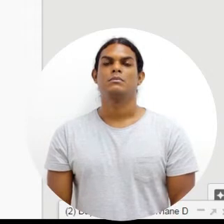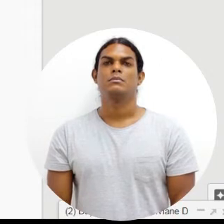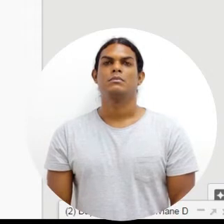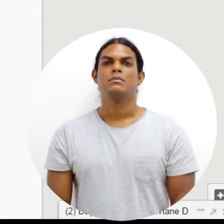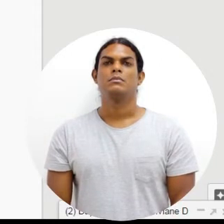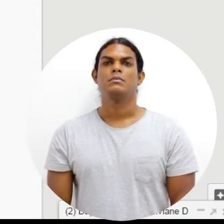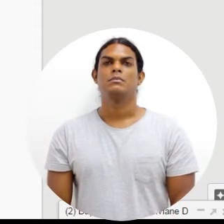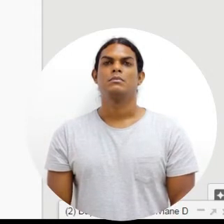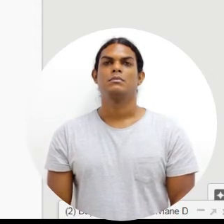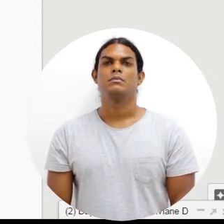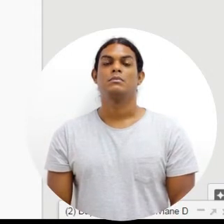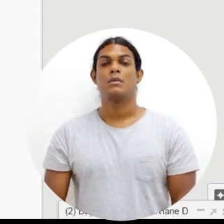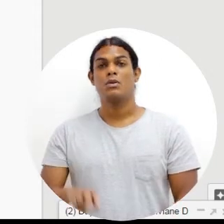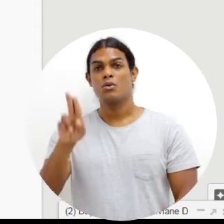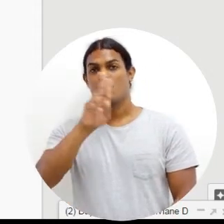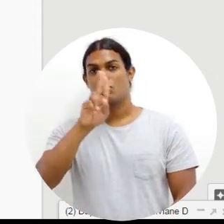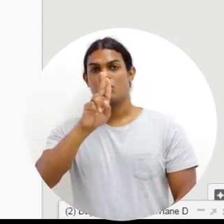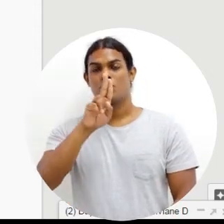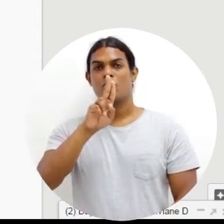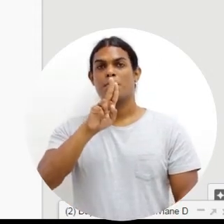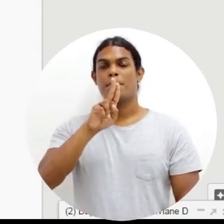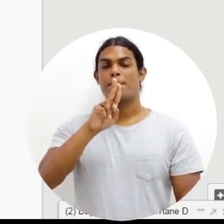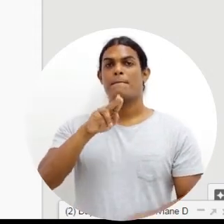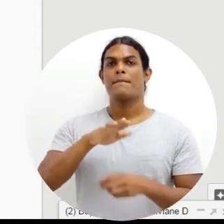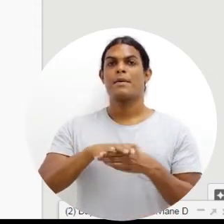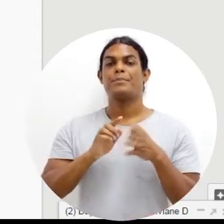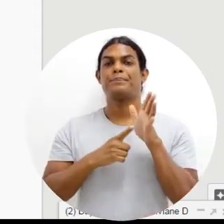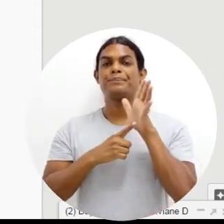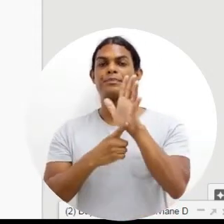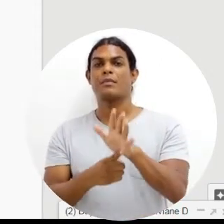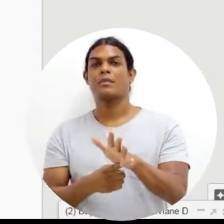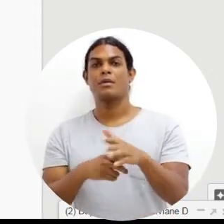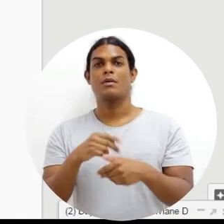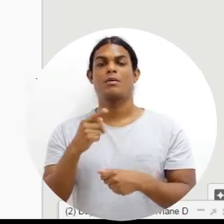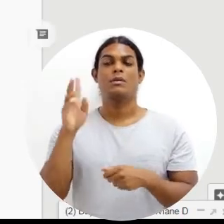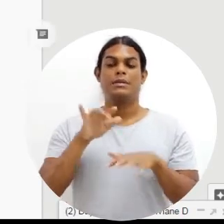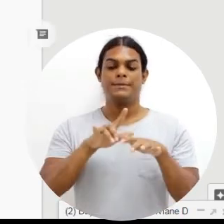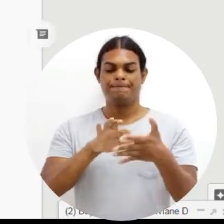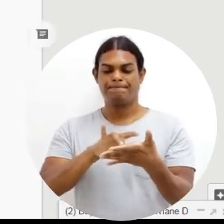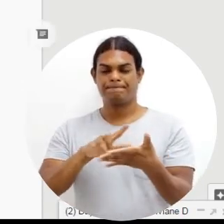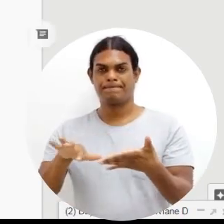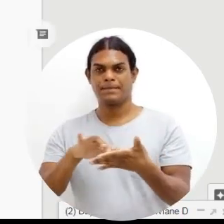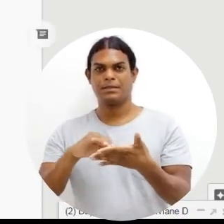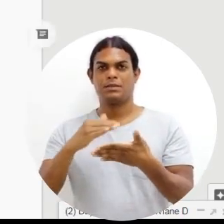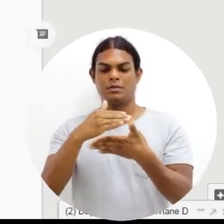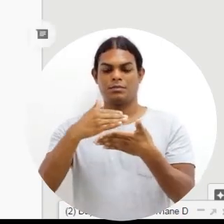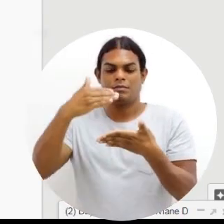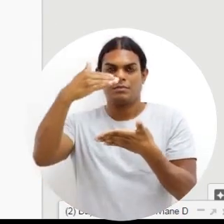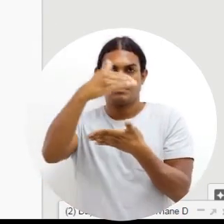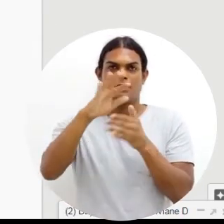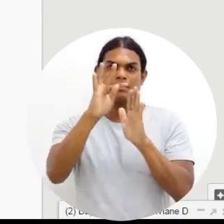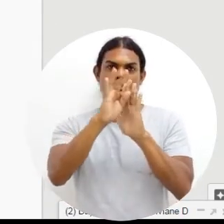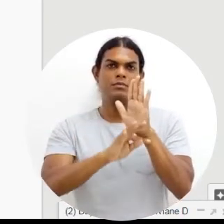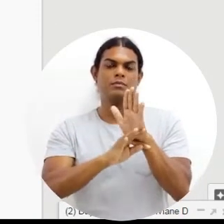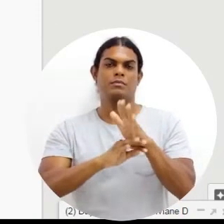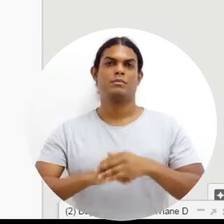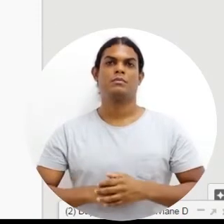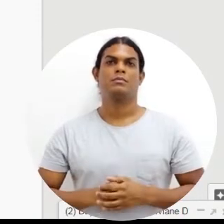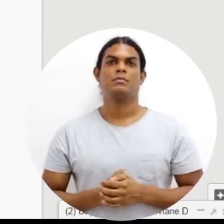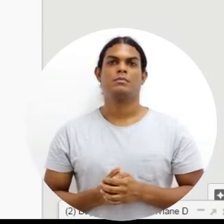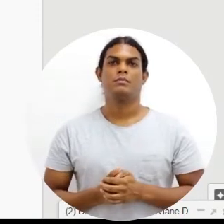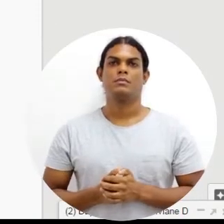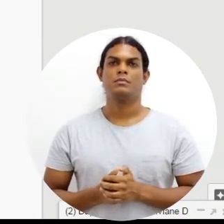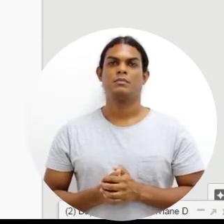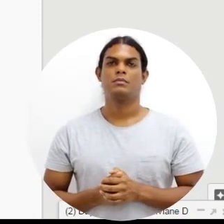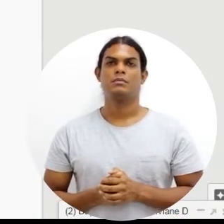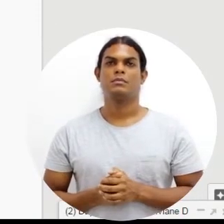ver, o meu nome fica aparecendo quando eu digito, assim como aparece o dela aqui em cima. Mas é só para saber que aquela marcação fui eu que fiz.